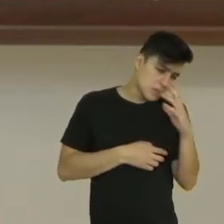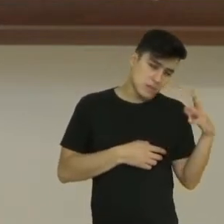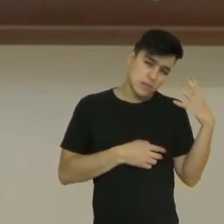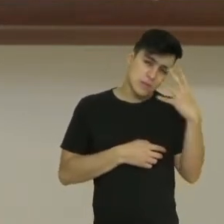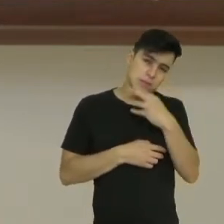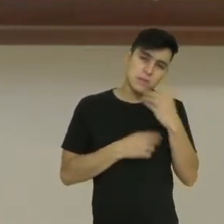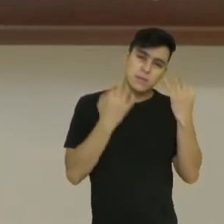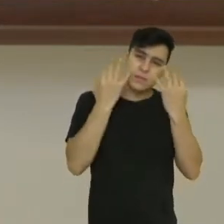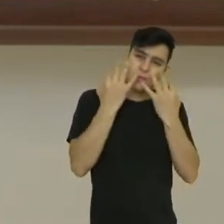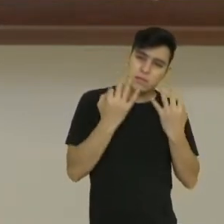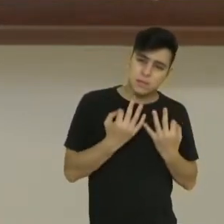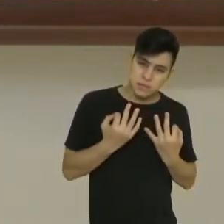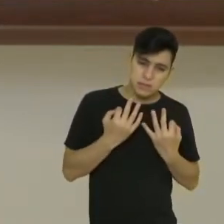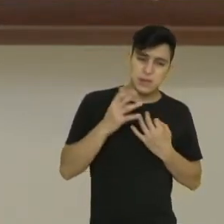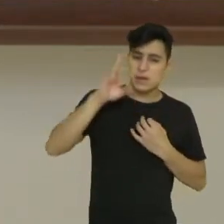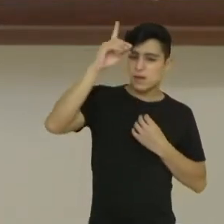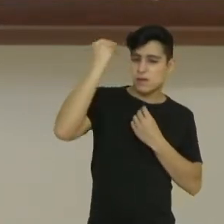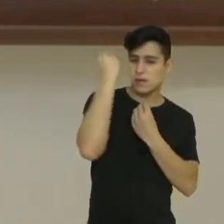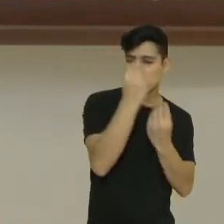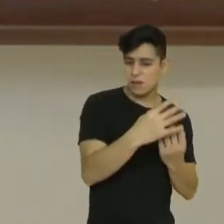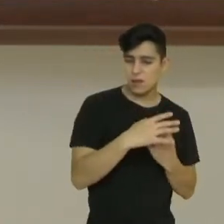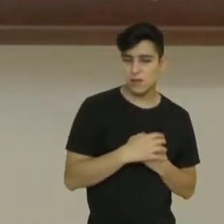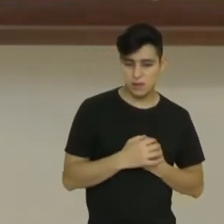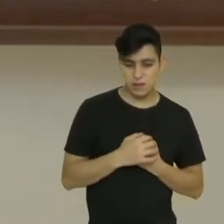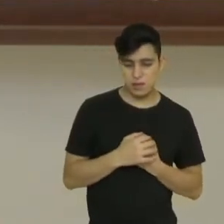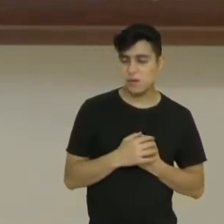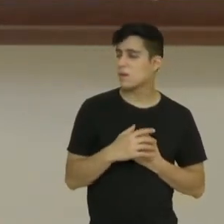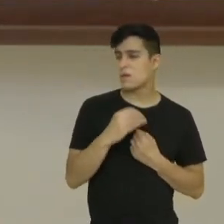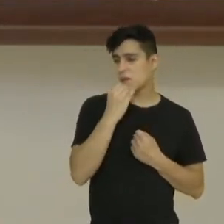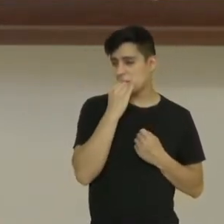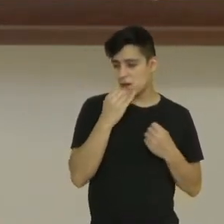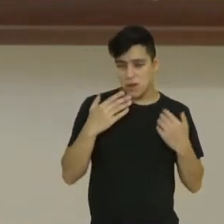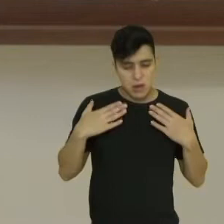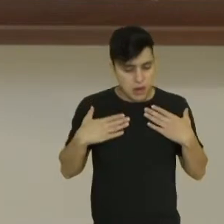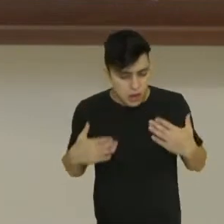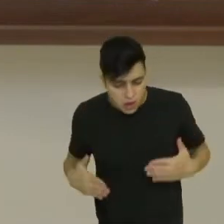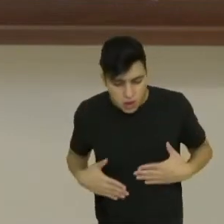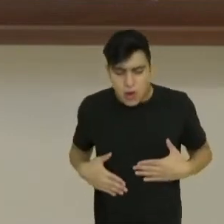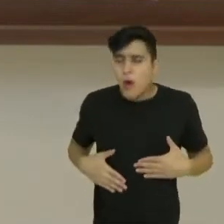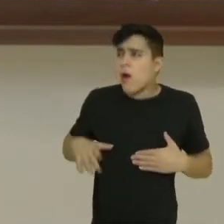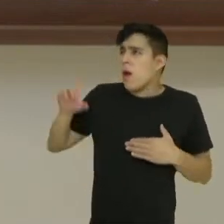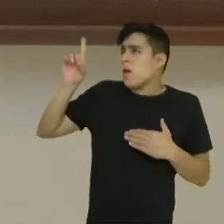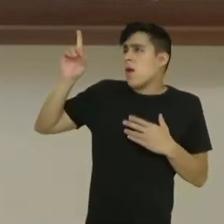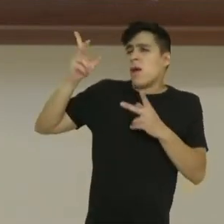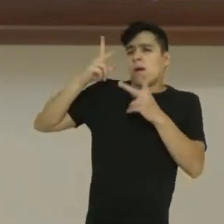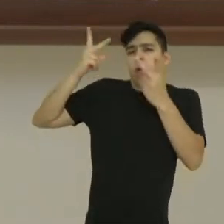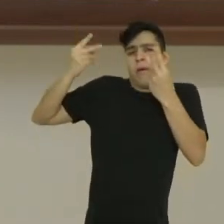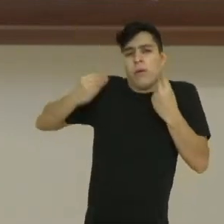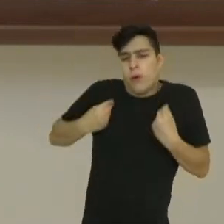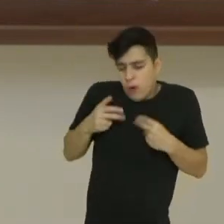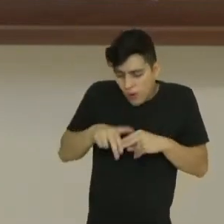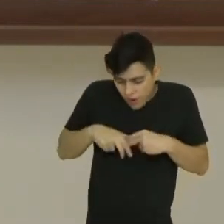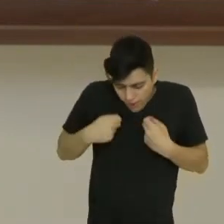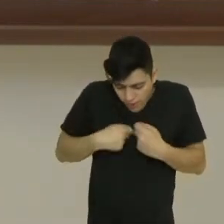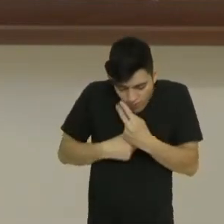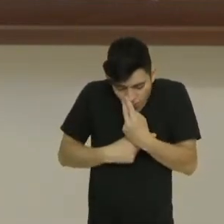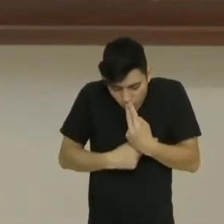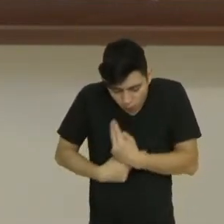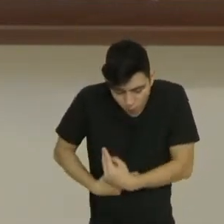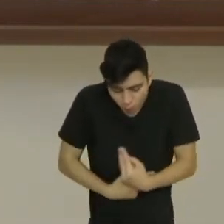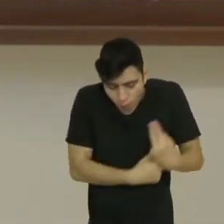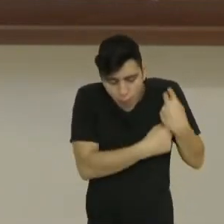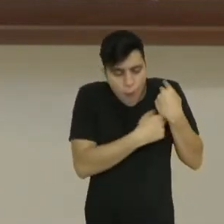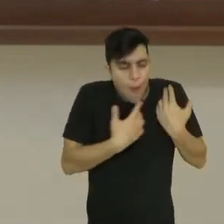nela a perfeição vinda dos deuses. Ou seja, eles achavam, por exemplo, que o corpo humano era um presente dado pelos deuses, por isso que eles tinham que cuidar